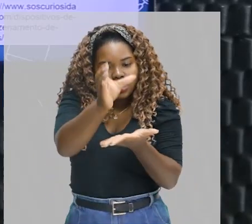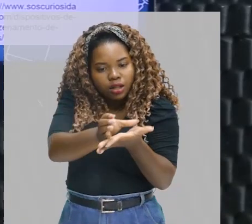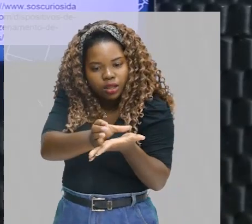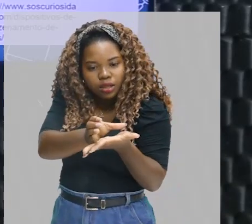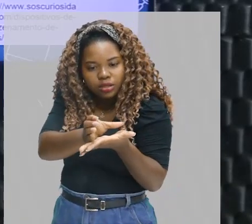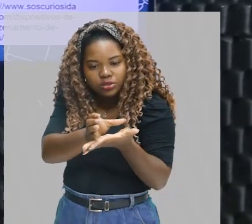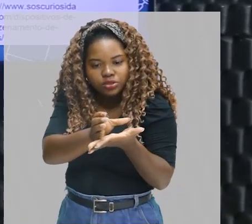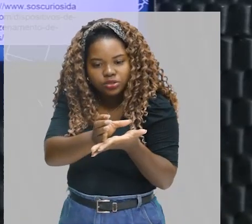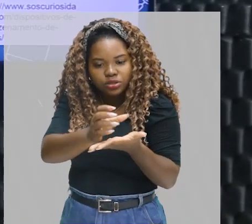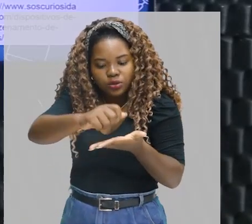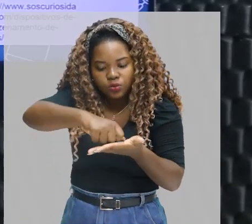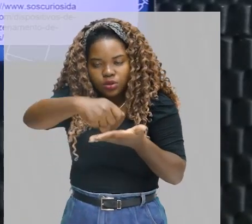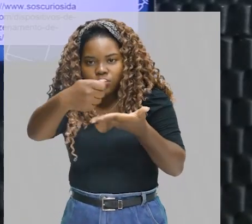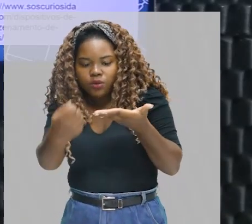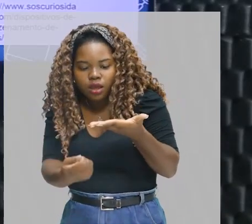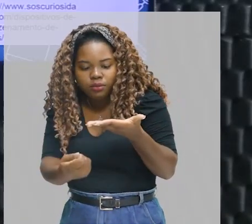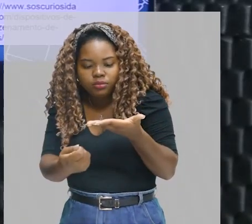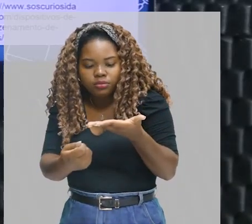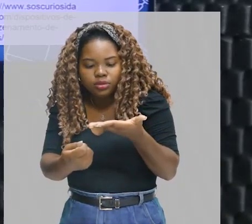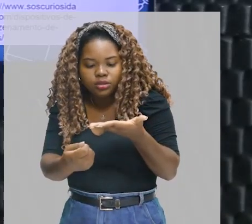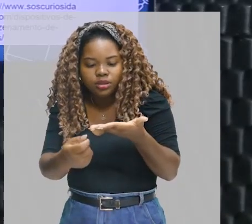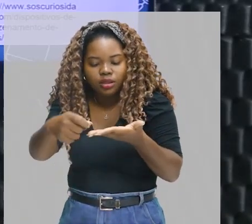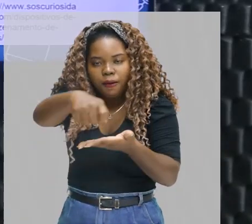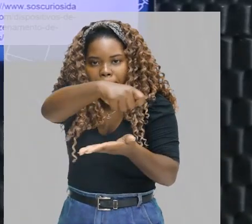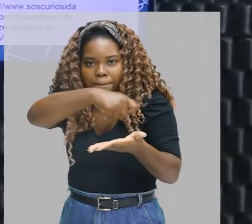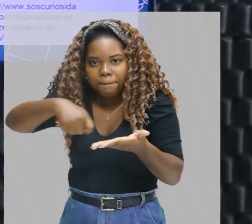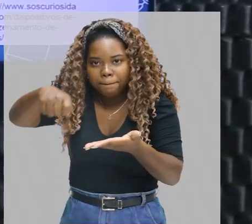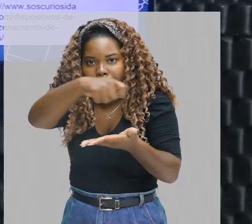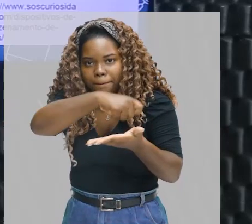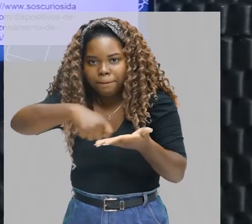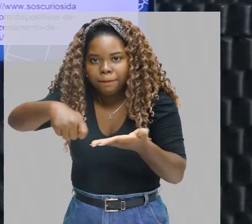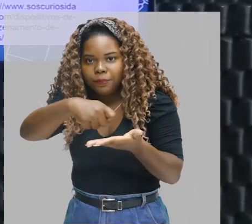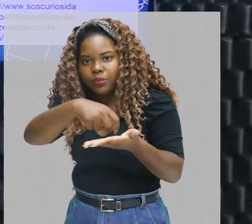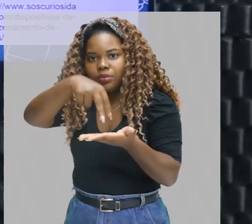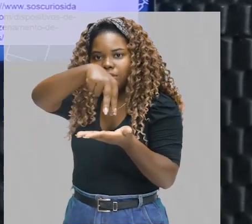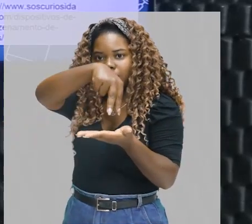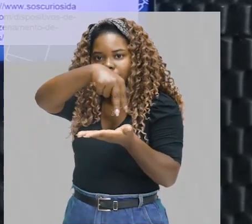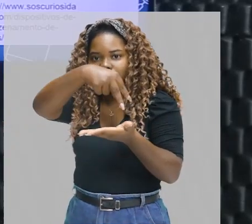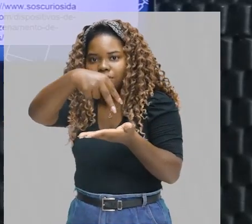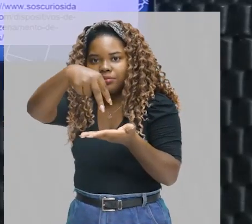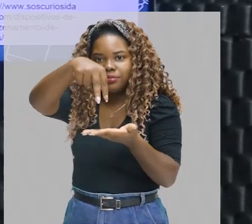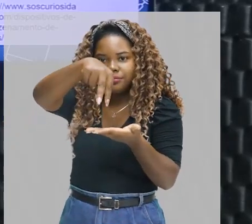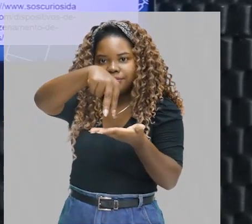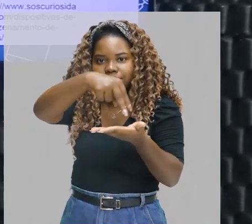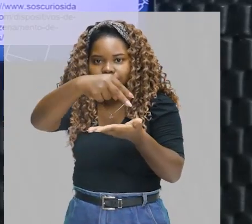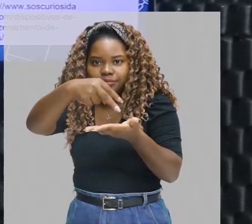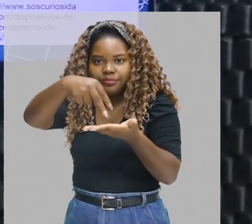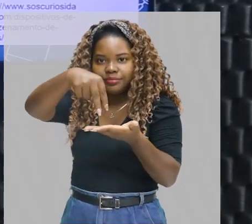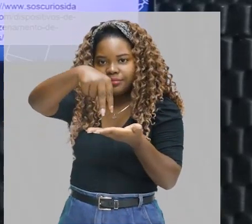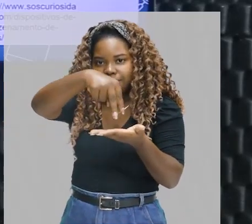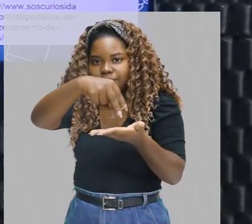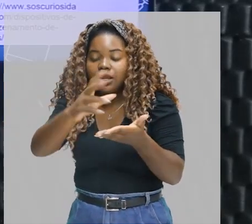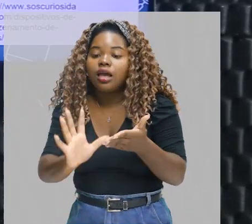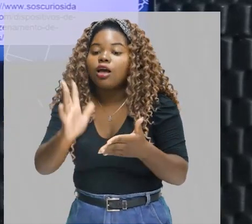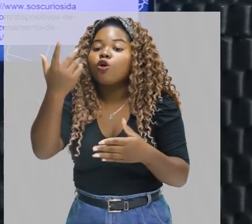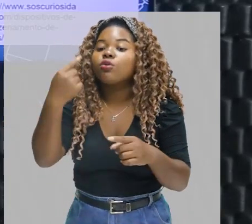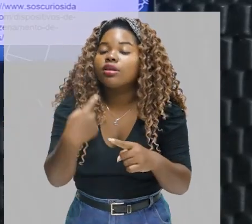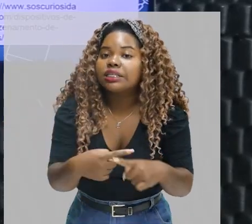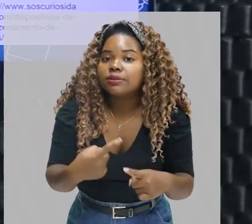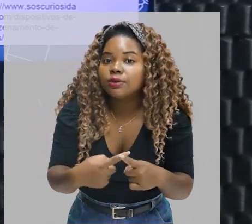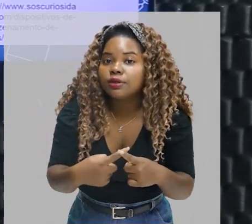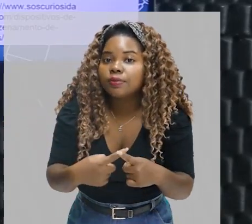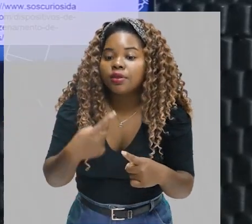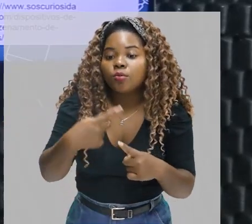no momento que abre, ela toca porque dentro dela tem um cilindro e esse cilindro ele tem o armazenamento de informação daquela